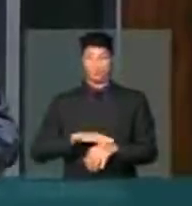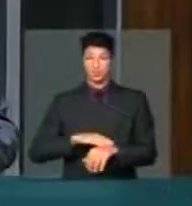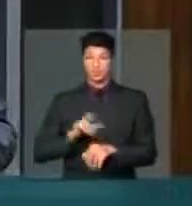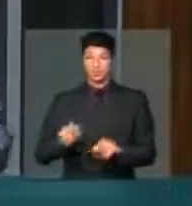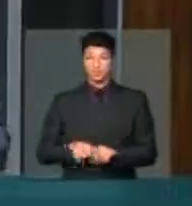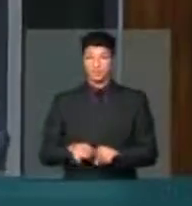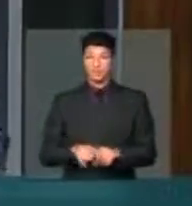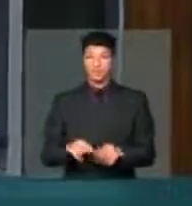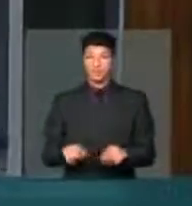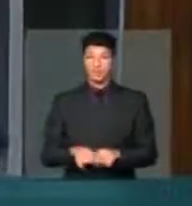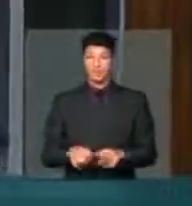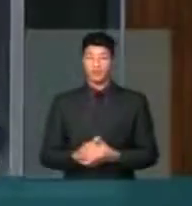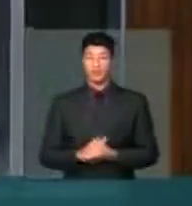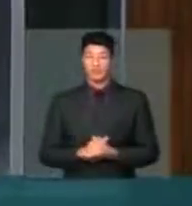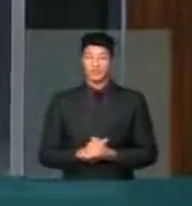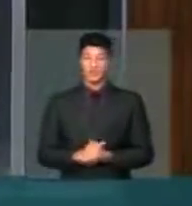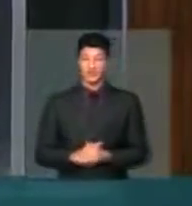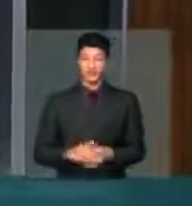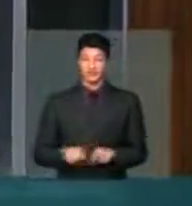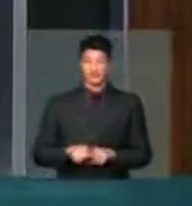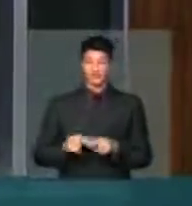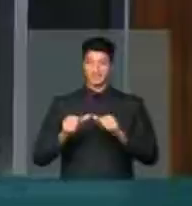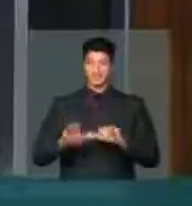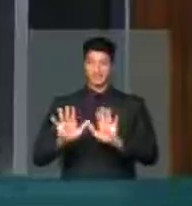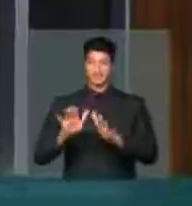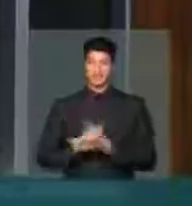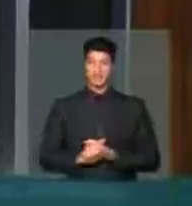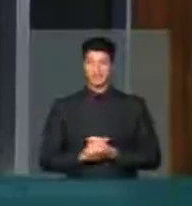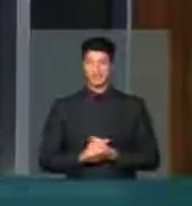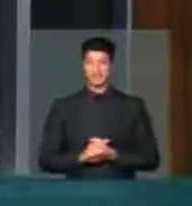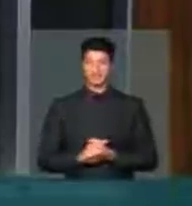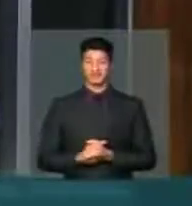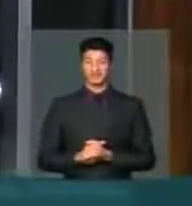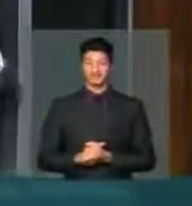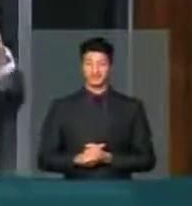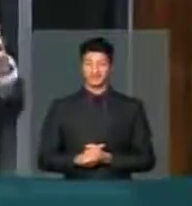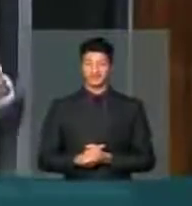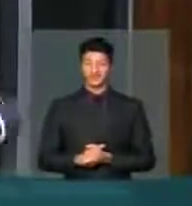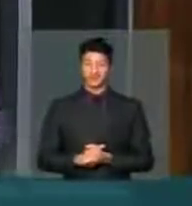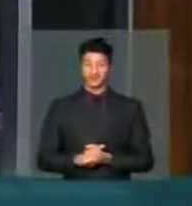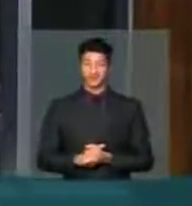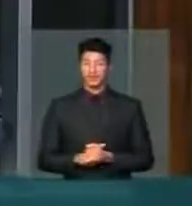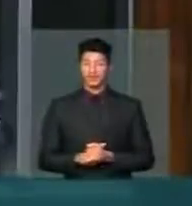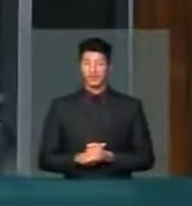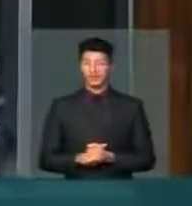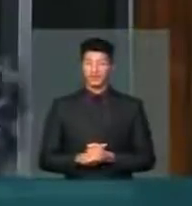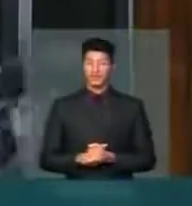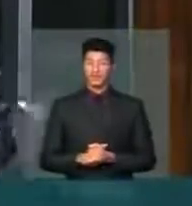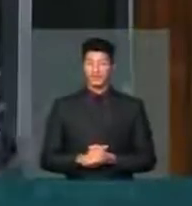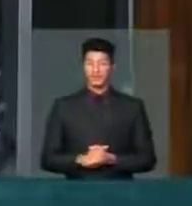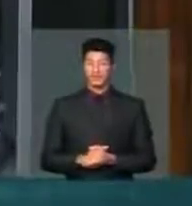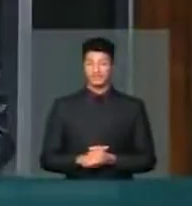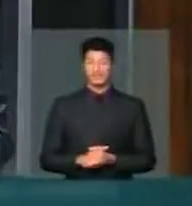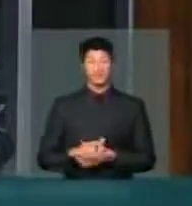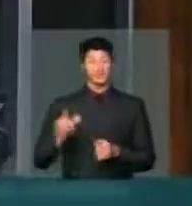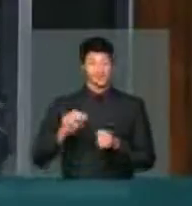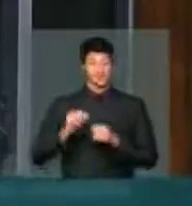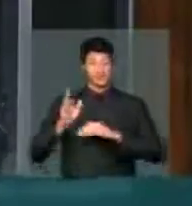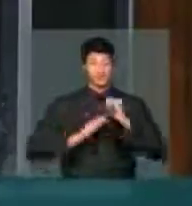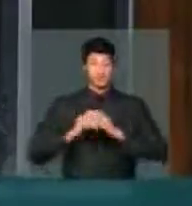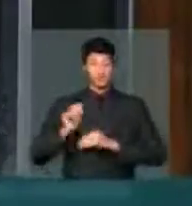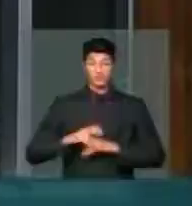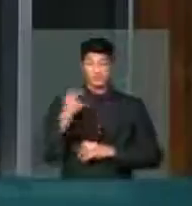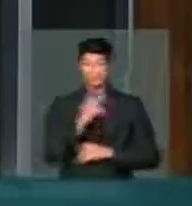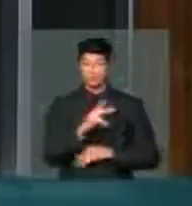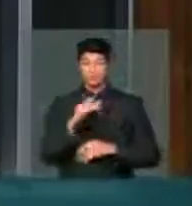em que a sociedade brasileira se vê angustiada com a violência crescente, uma violência que é praticada, em